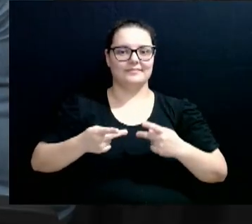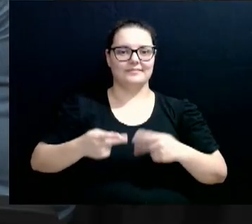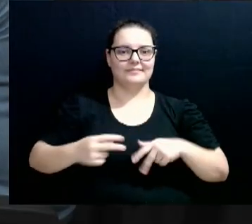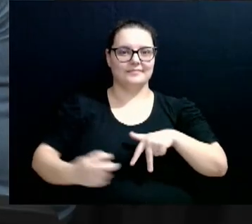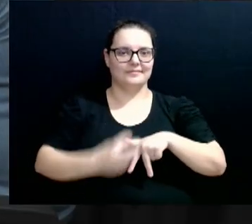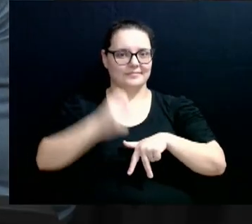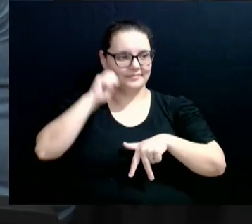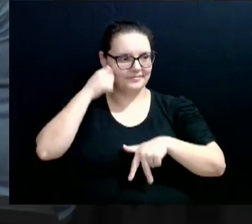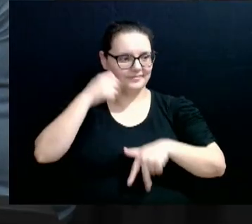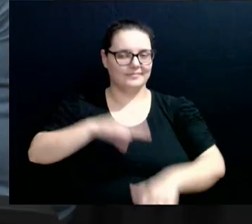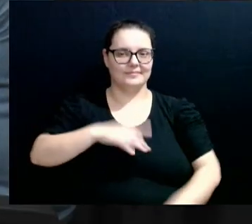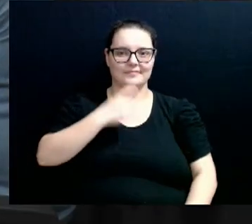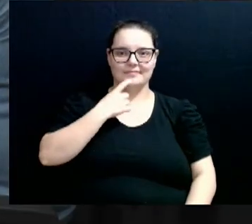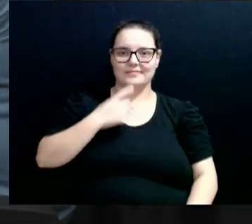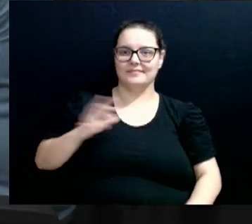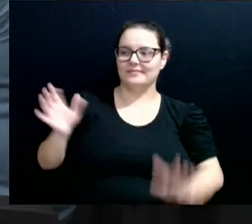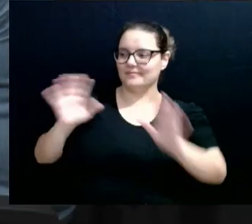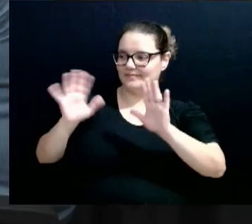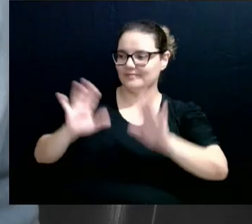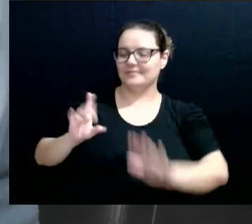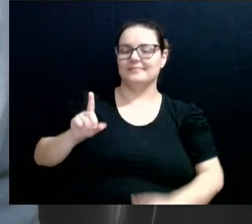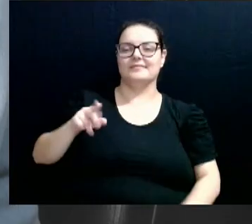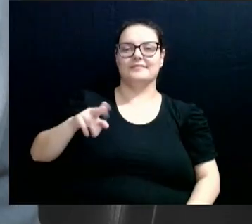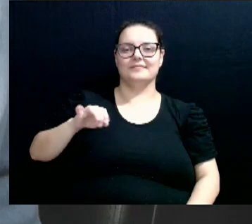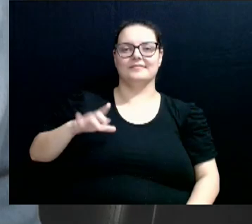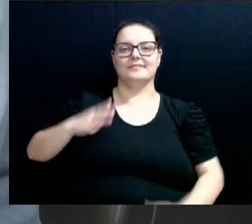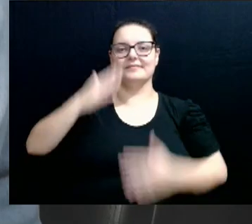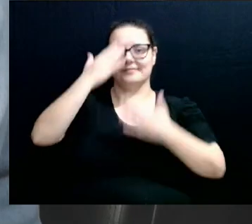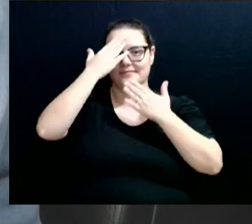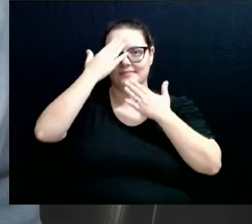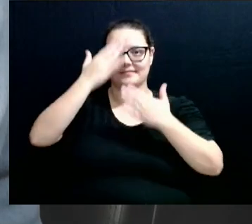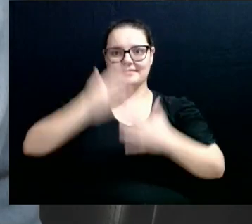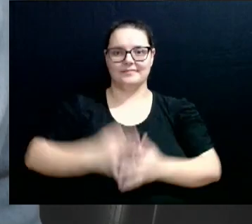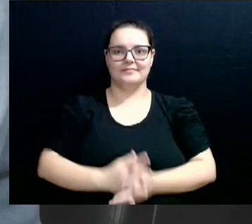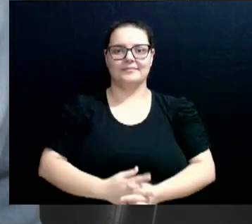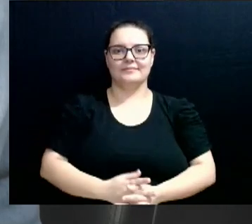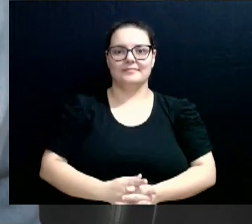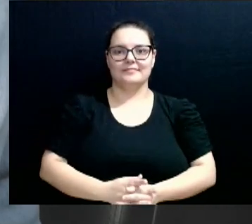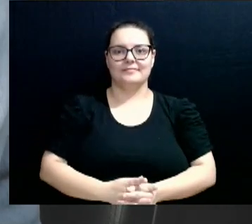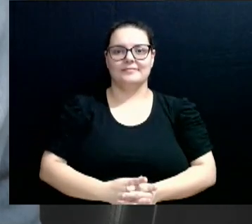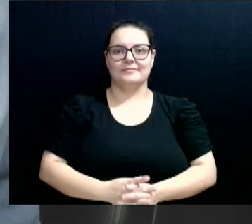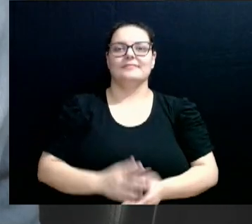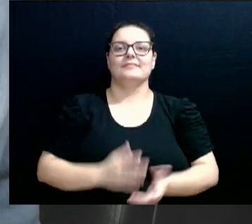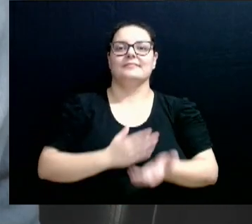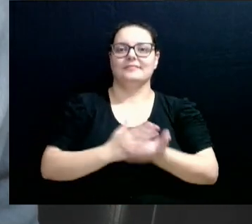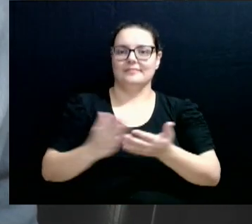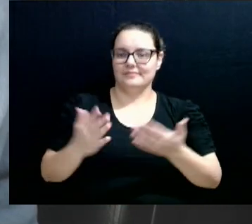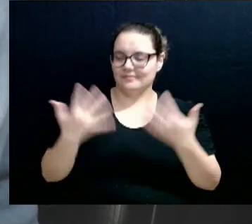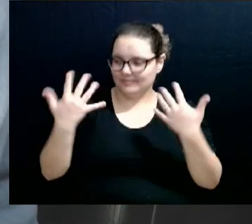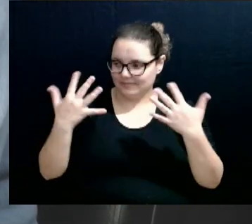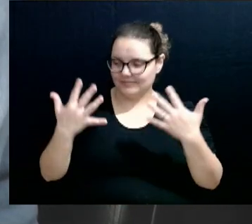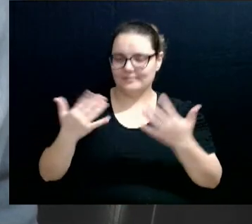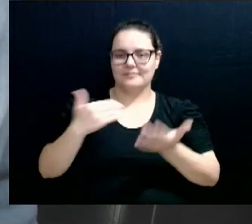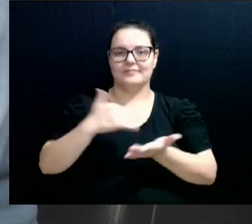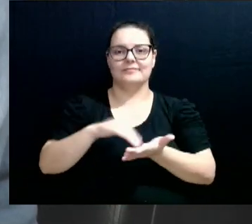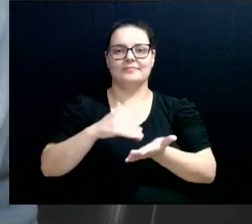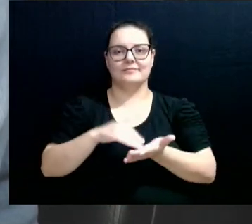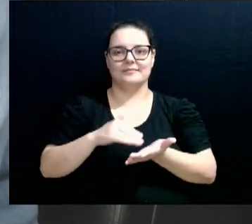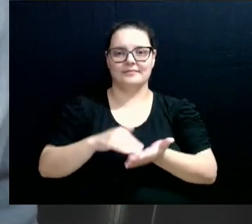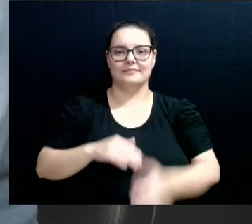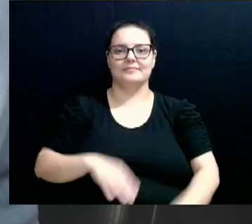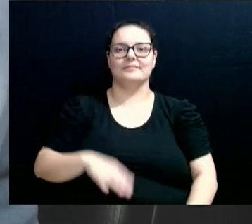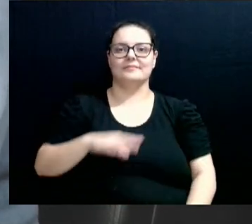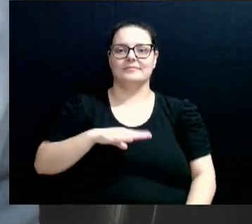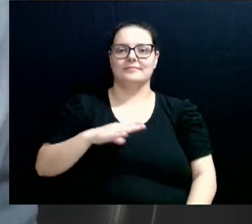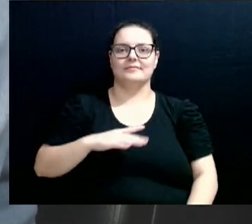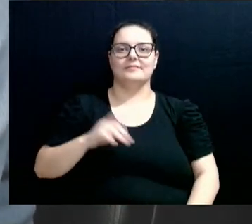Boa tarde, Daniel, obrigado. Queria começar parabenizando a Secretaria Municipal de Gestão e Desenvolvimento de Pessoas e